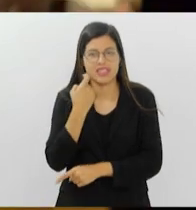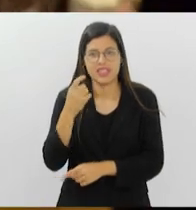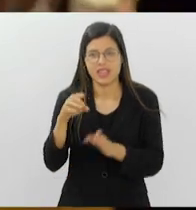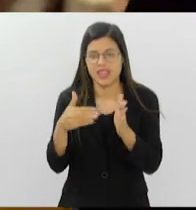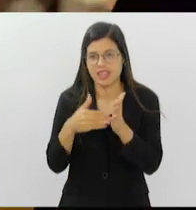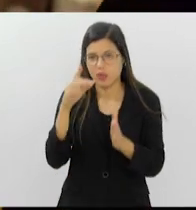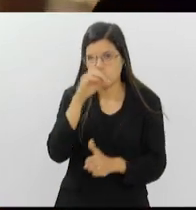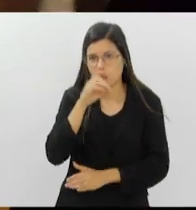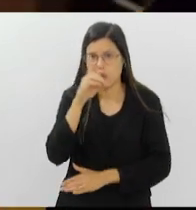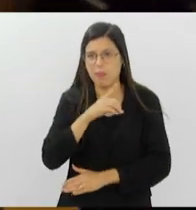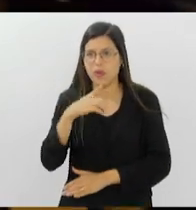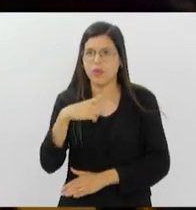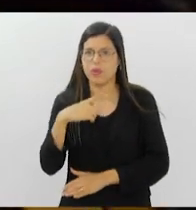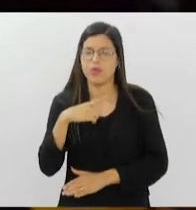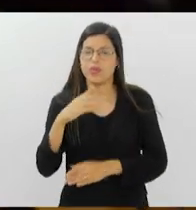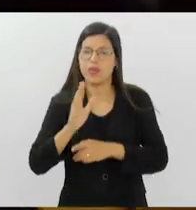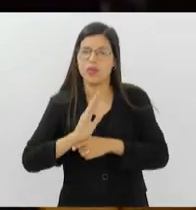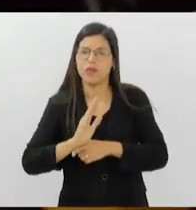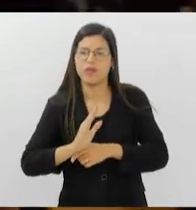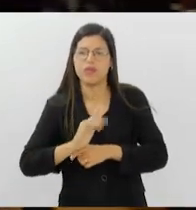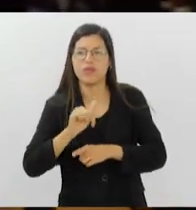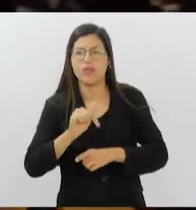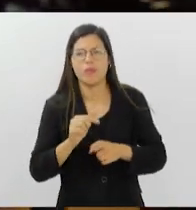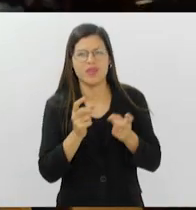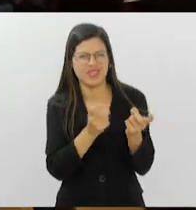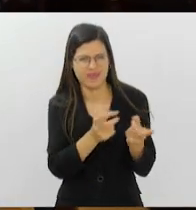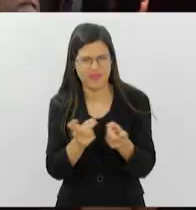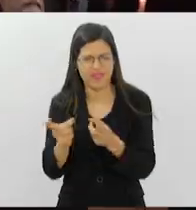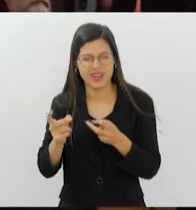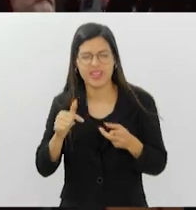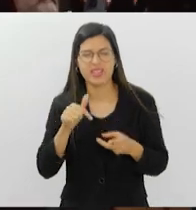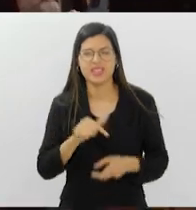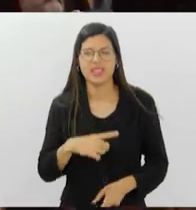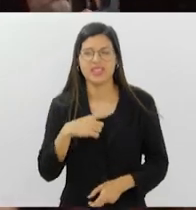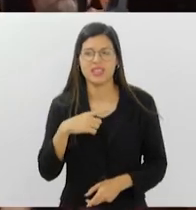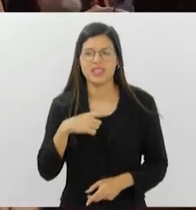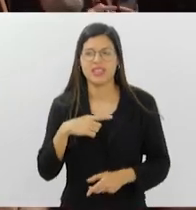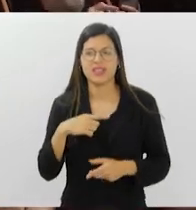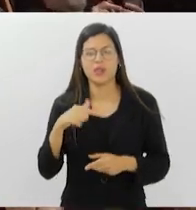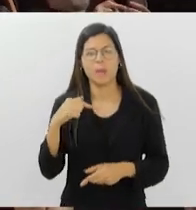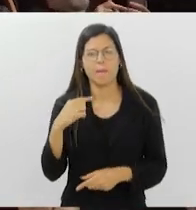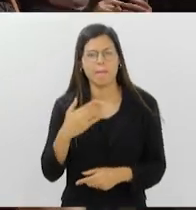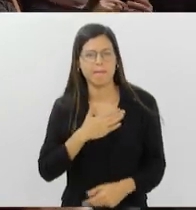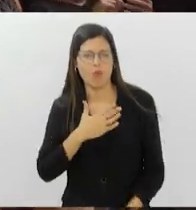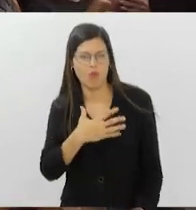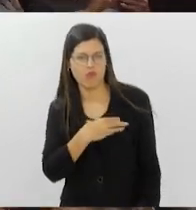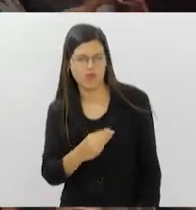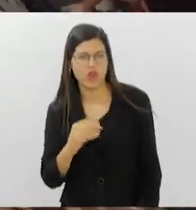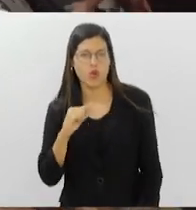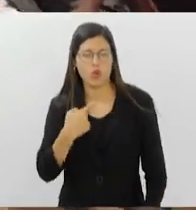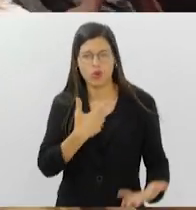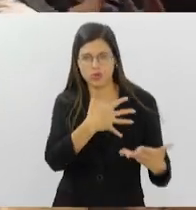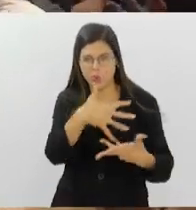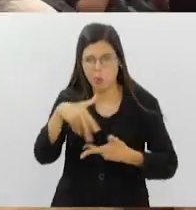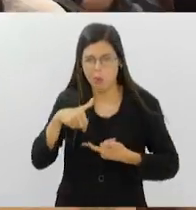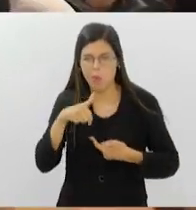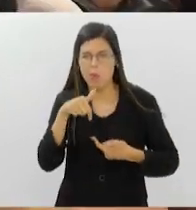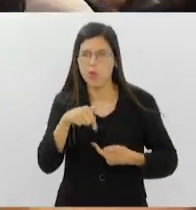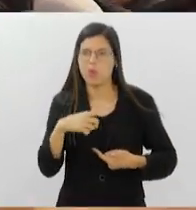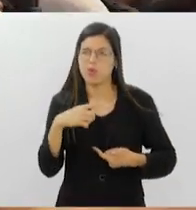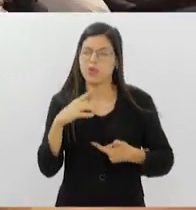em cartaz os filmes chamados de comerciais haverá estreia de Meu filho nosso mundo estômago dois e ainda temos